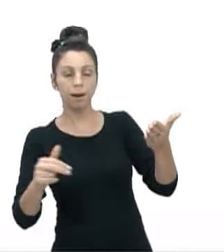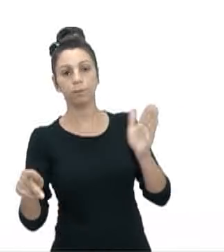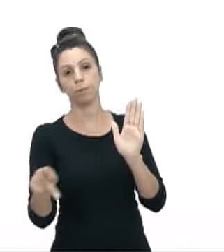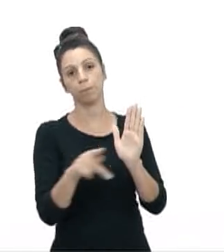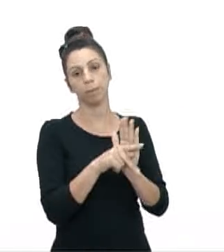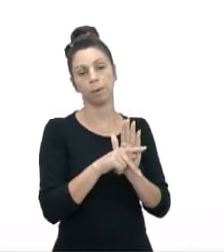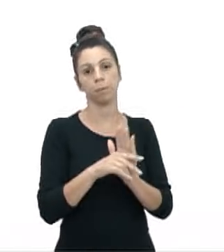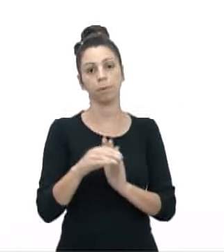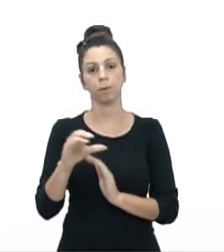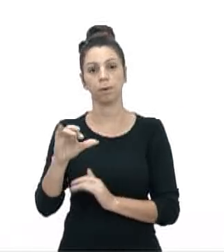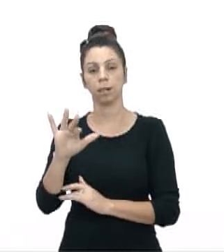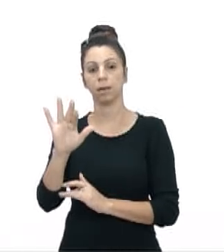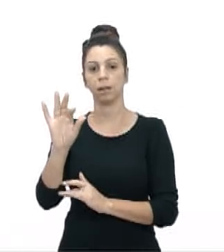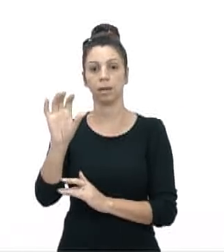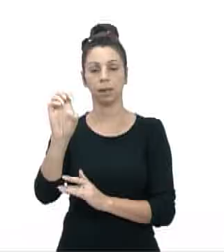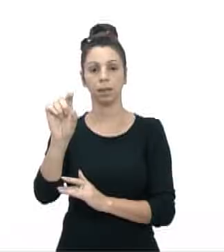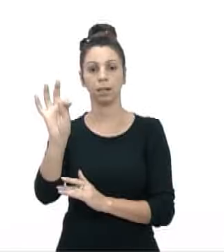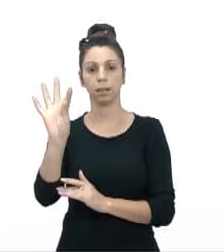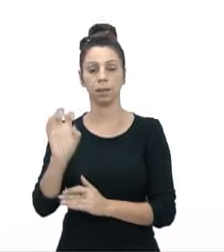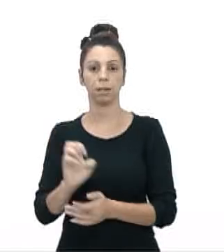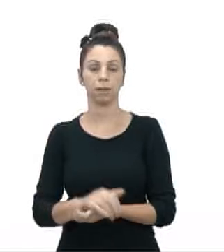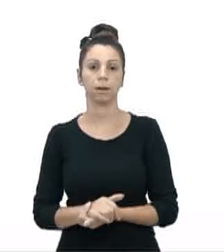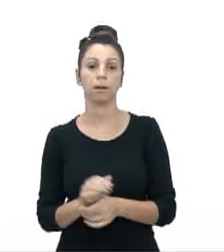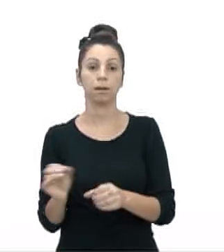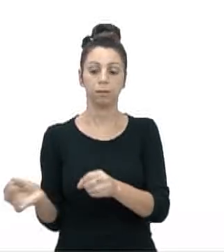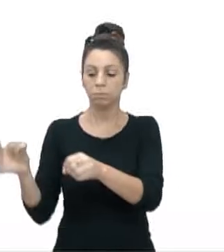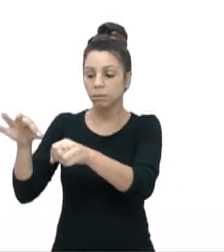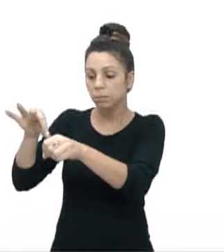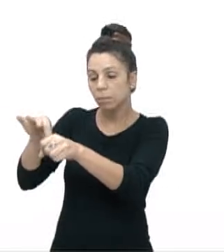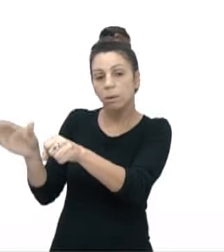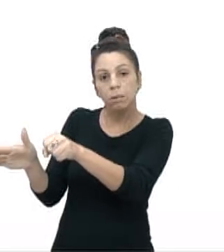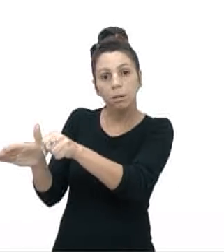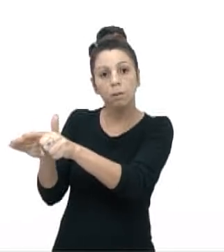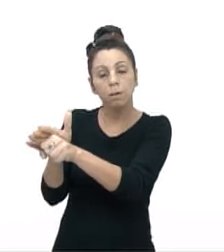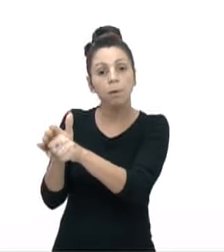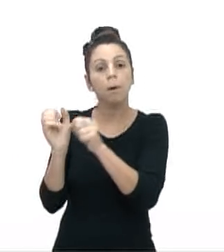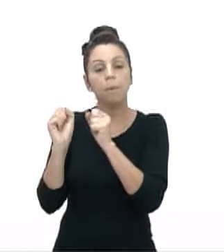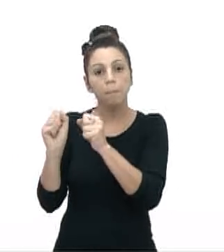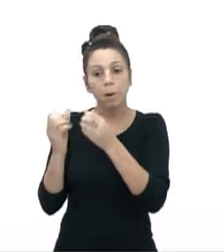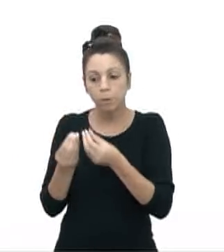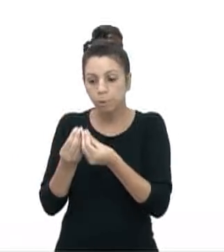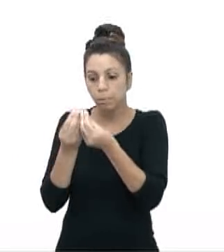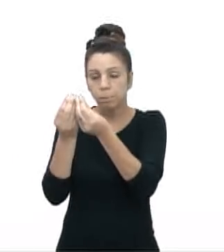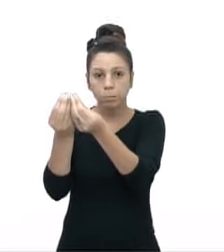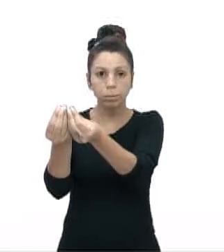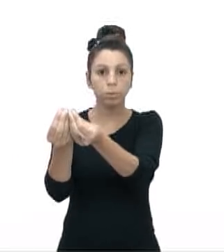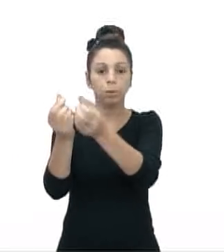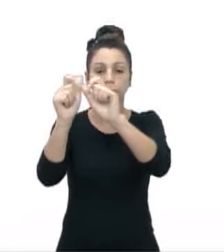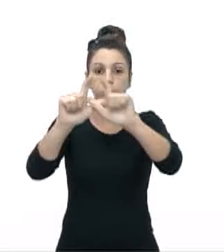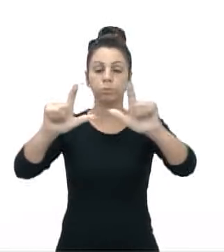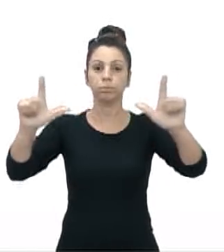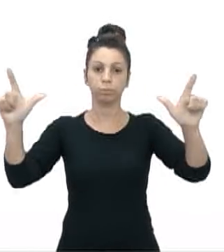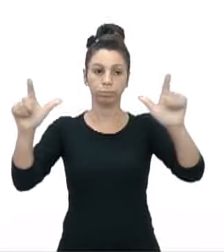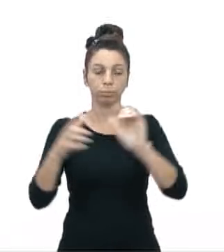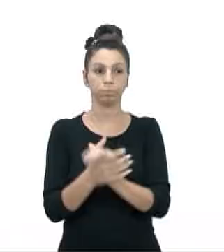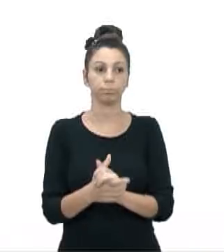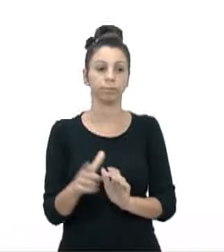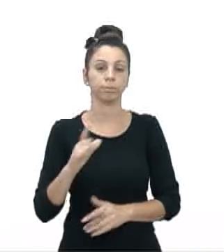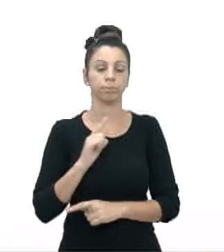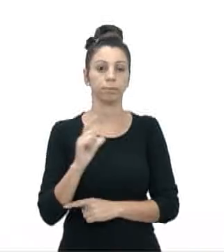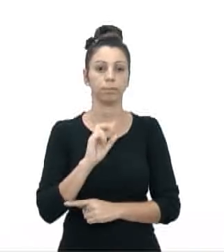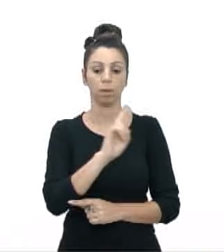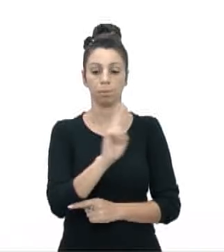de espécies de sementes de árvores que podem acompanhar este card, né, este cartão. Então, aqui tem o nome